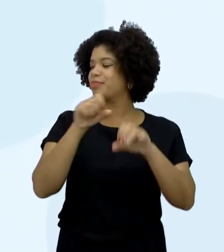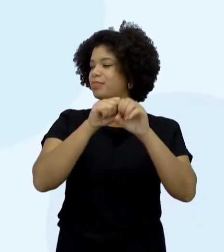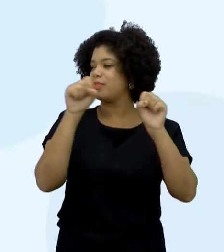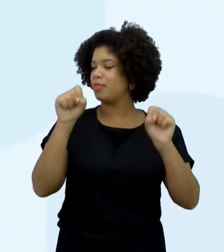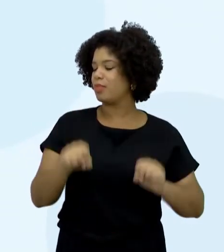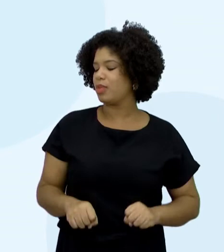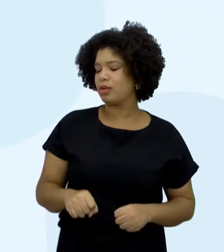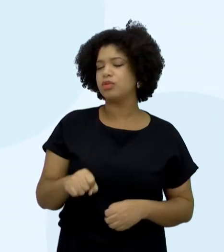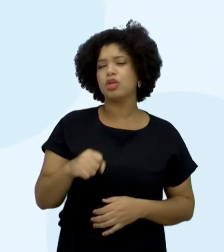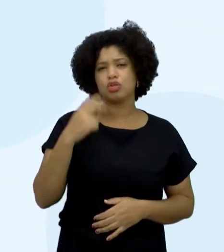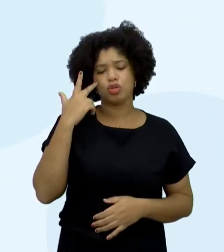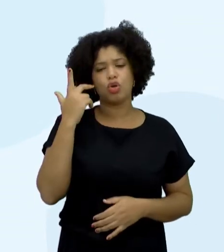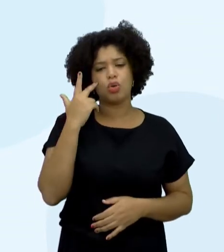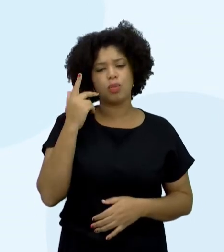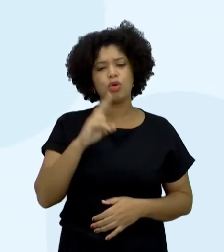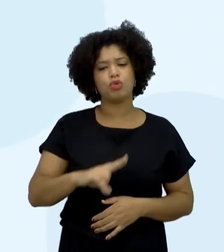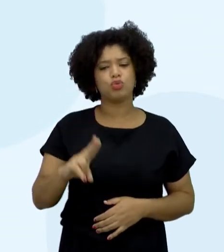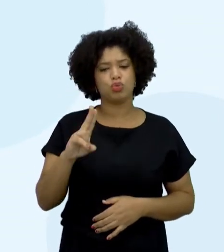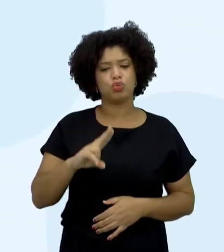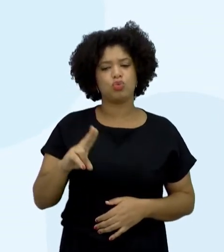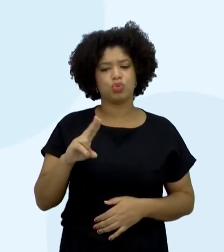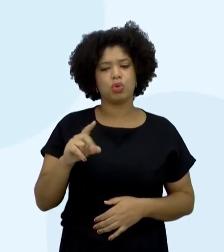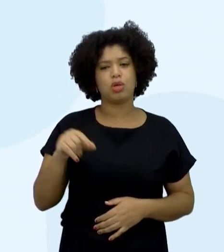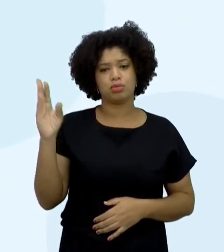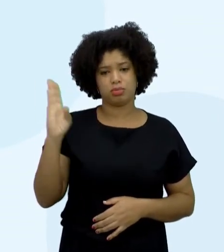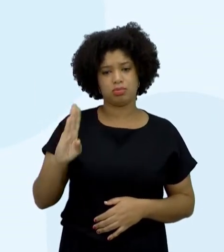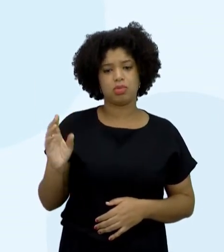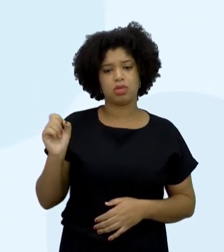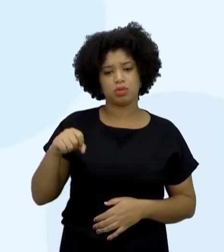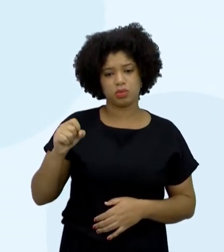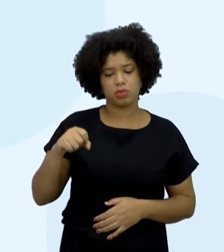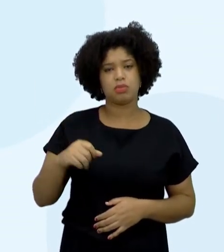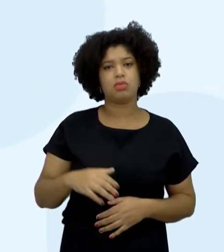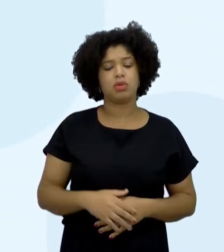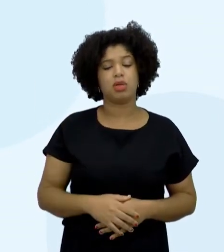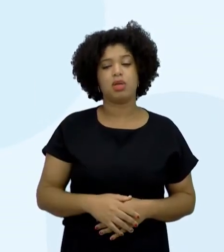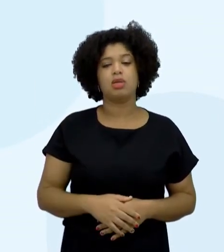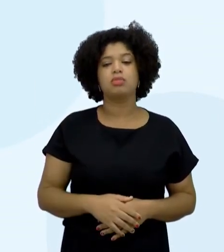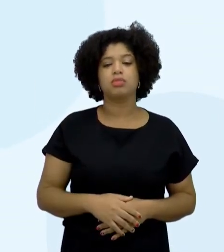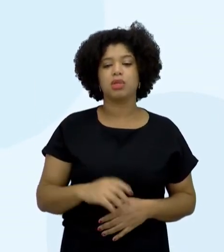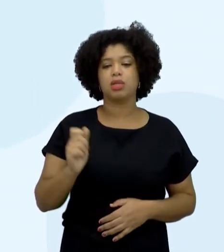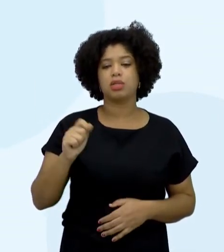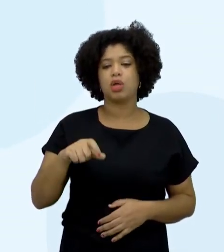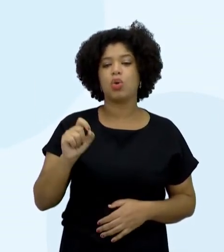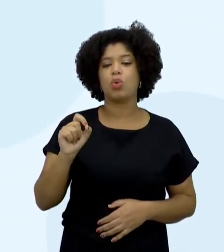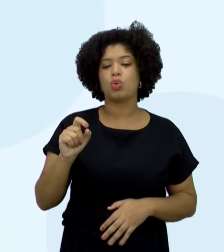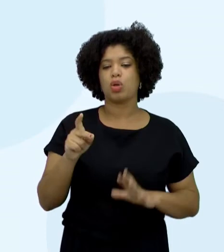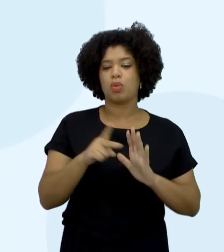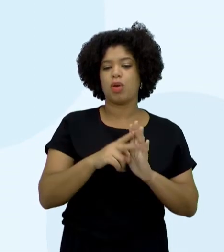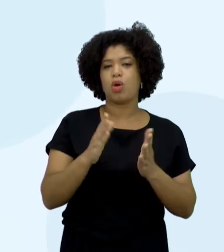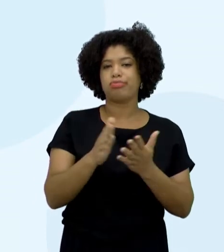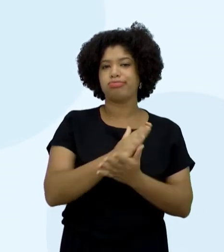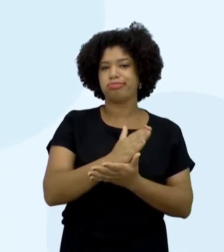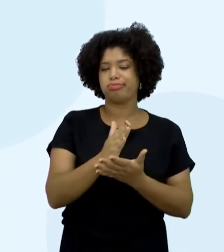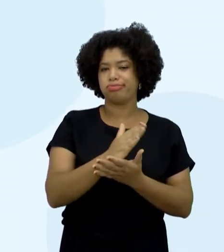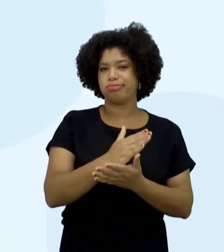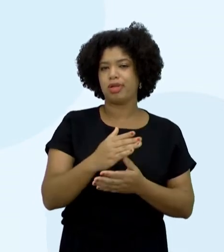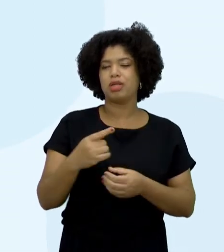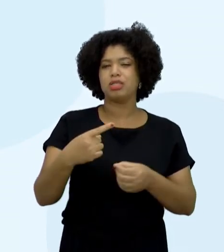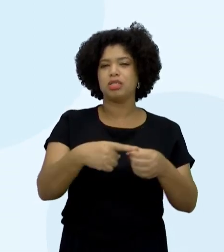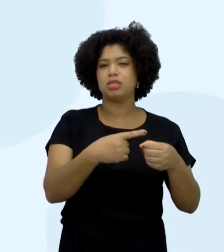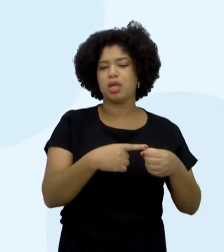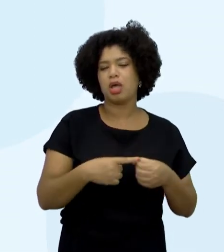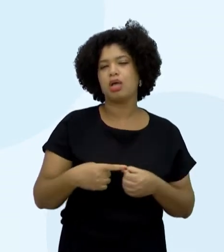até com certa frequência, inclusive aqui no Brasil e, sobretudo, para aquelas cidades e